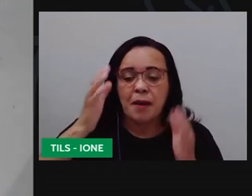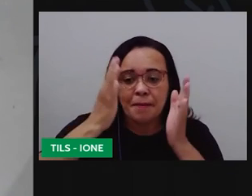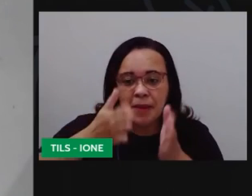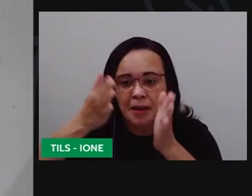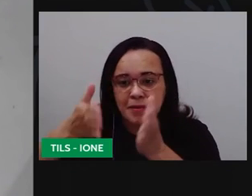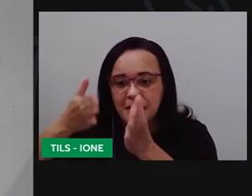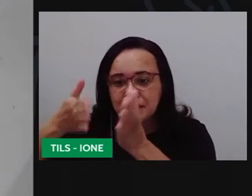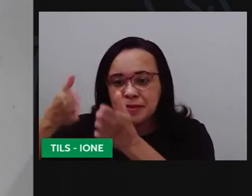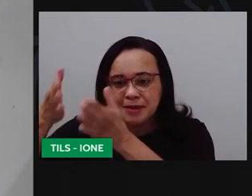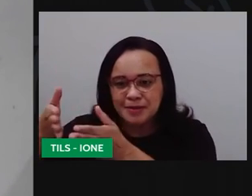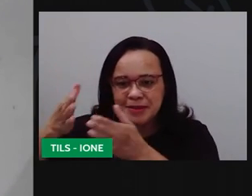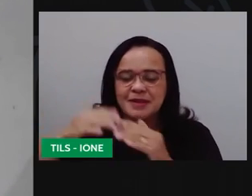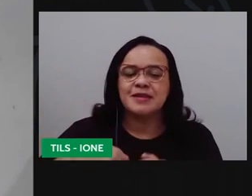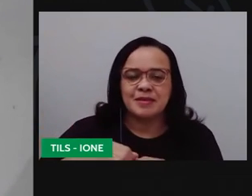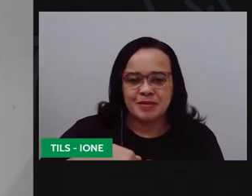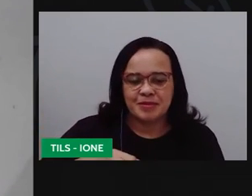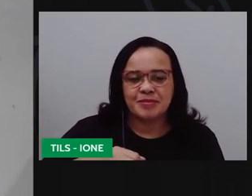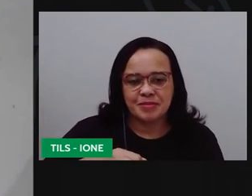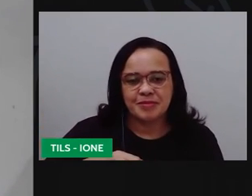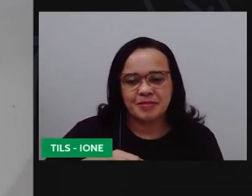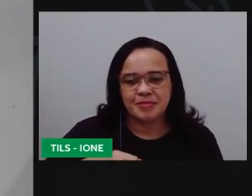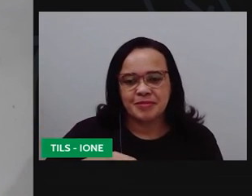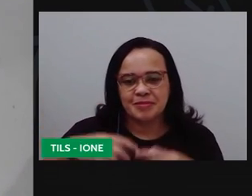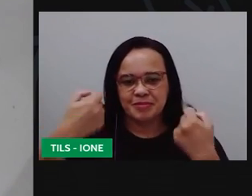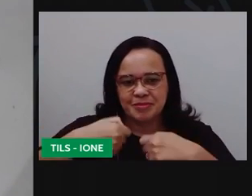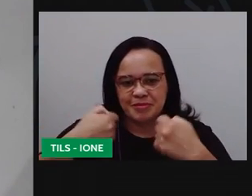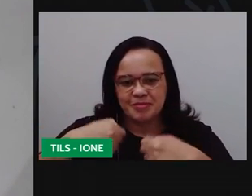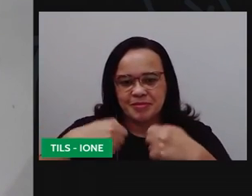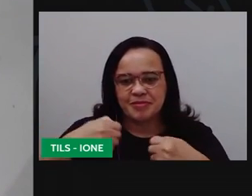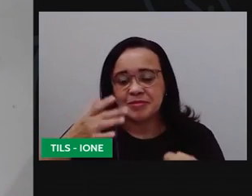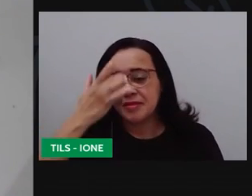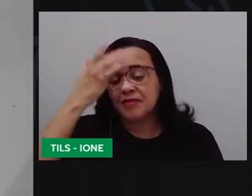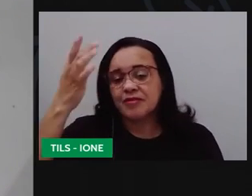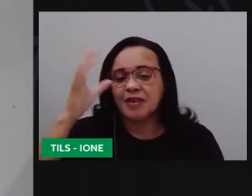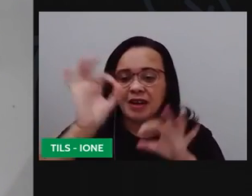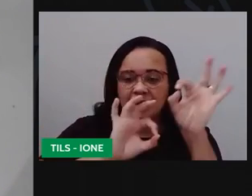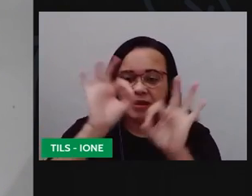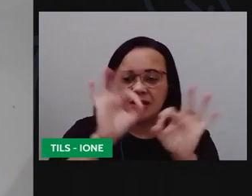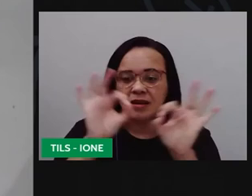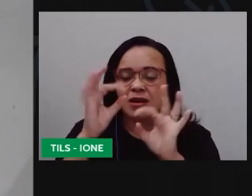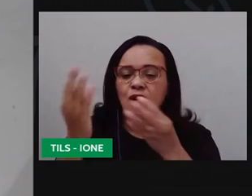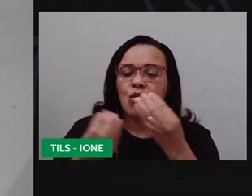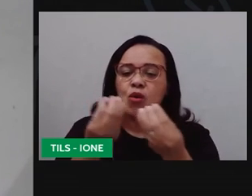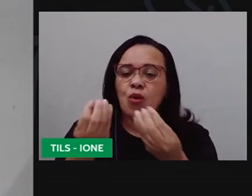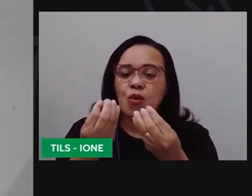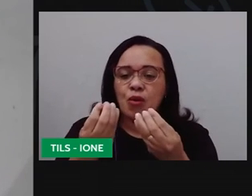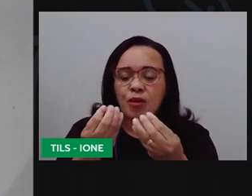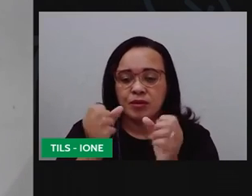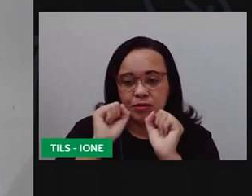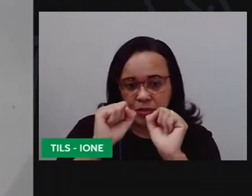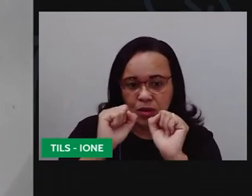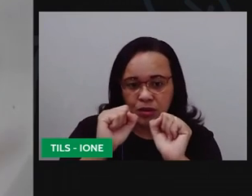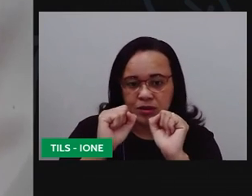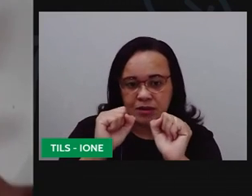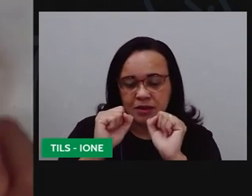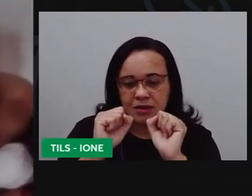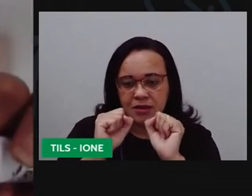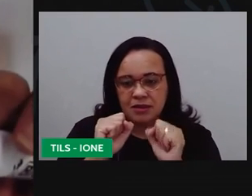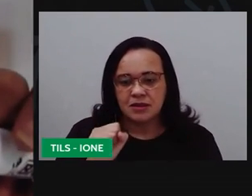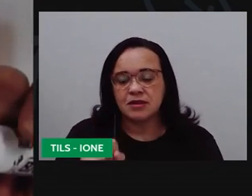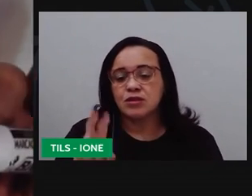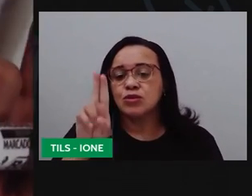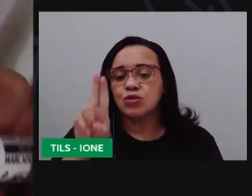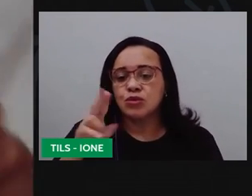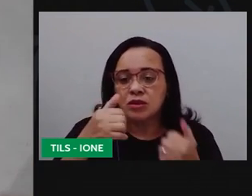partes então eu posso começar a dar aqui né se você achar mais fácil como eu também posso começar das unidades vamos agora começar